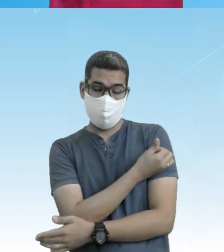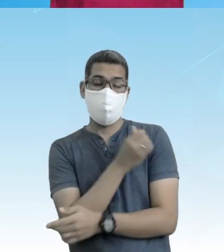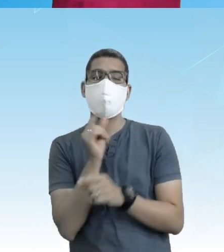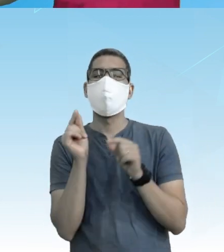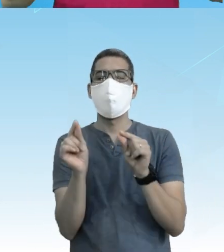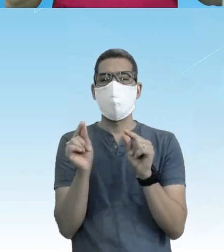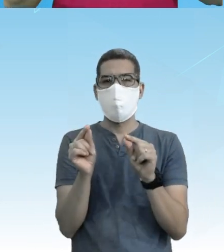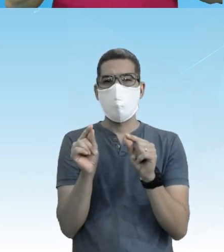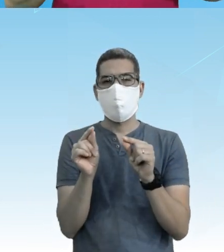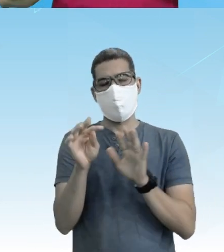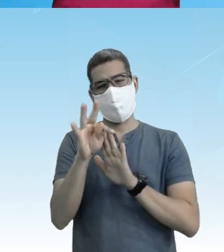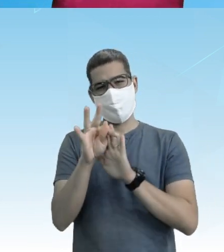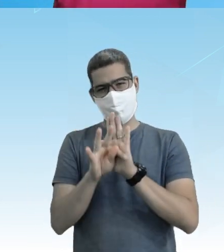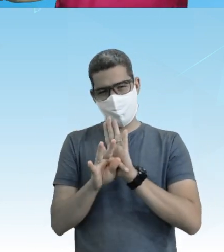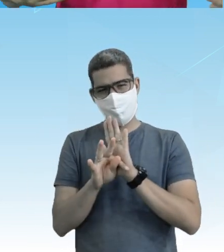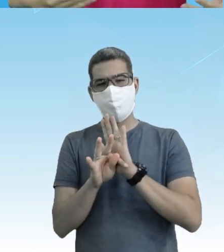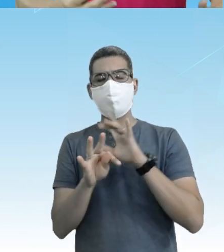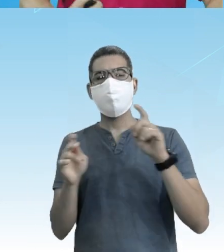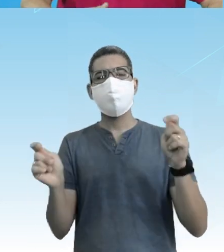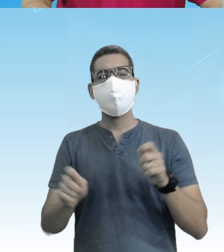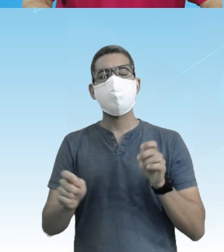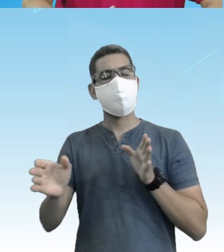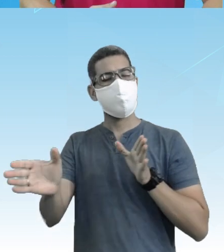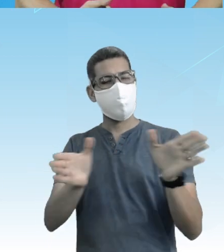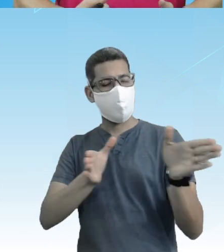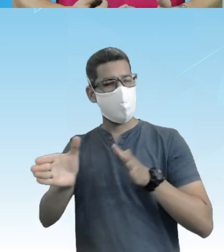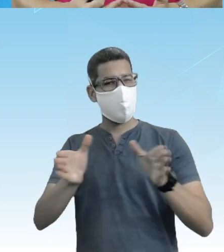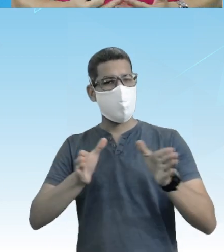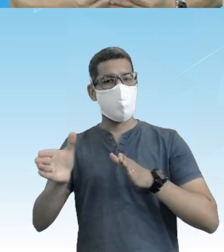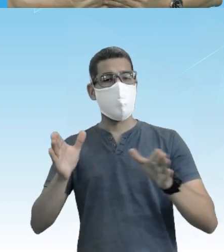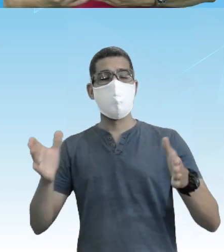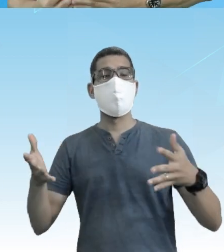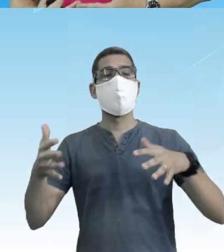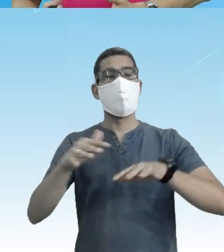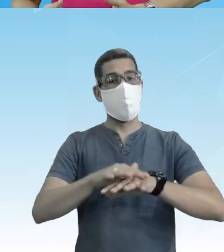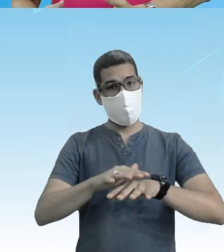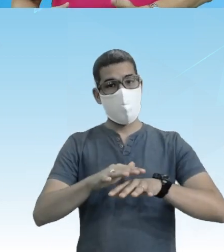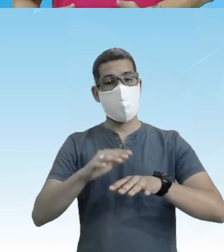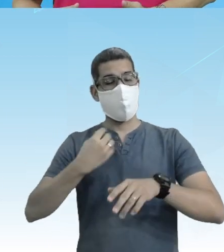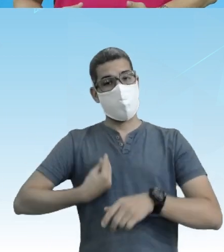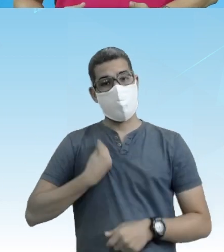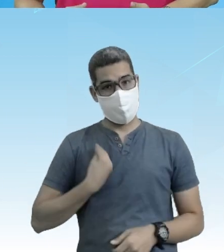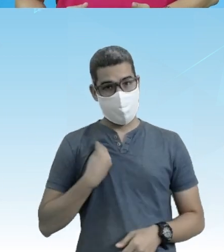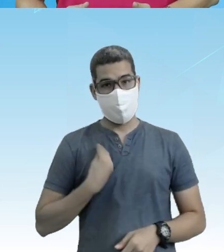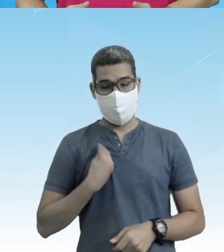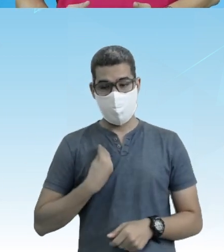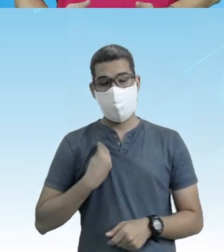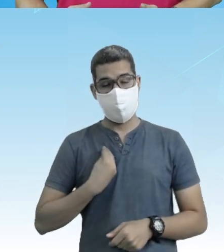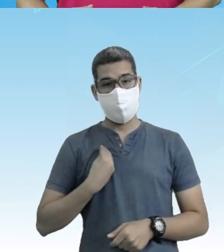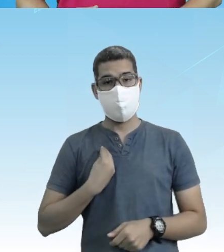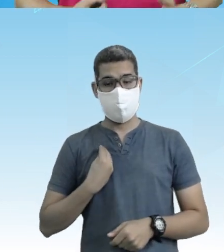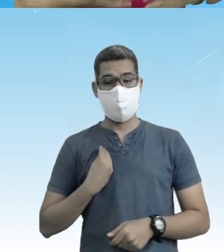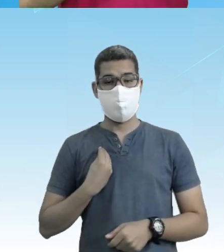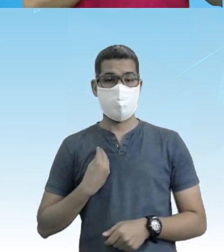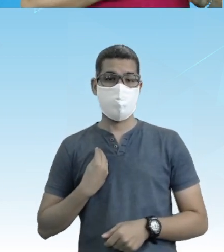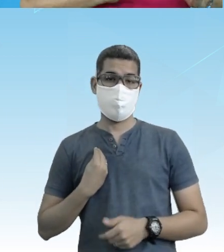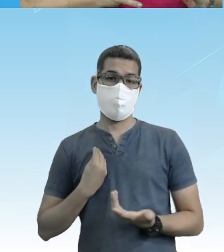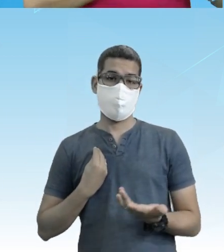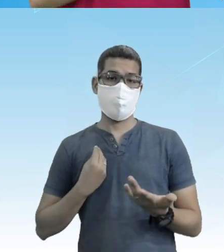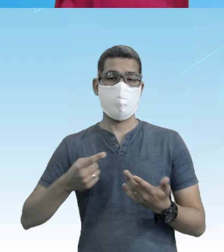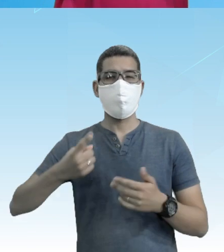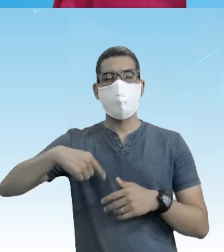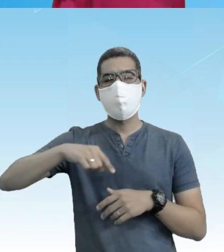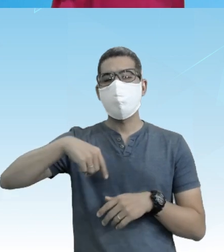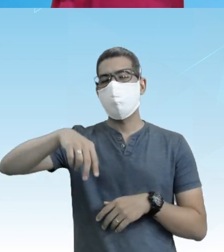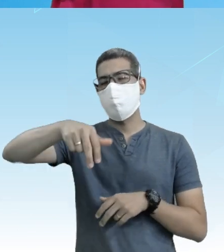que? Os textos que permeiam, que fazem parte da nossa vida como cidadã, certo? Então vejam